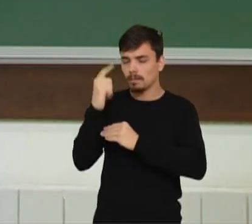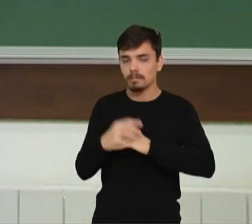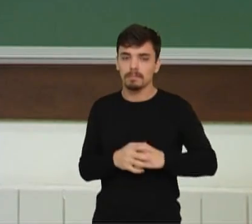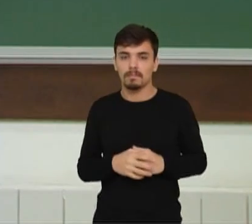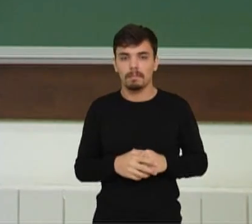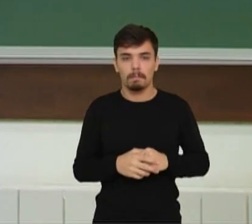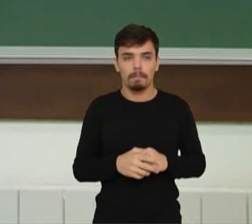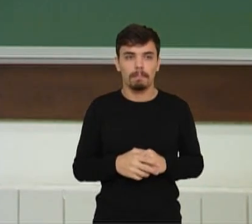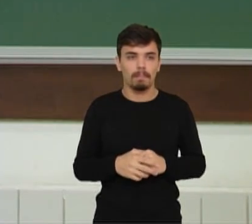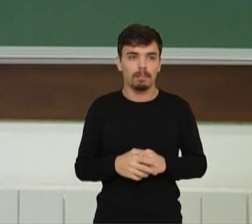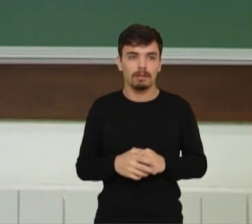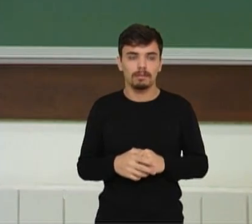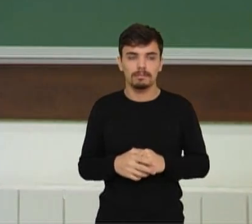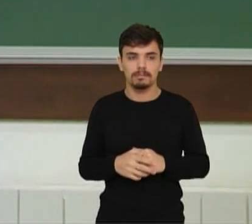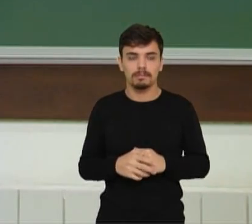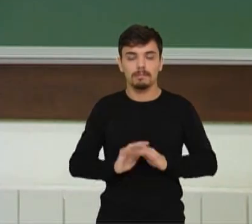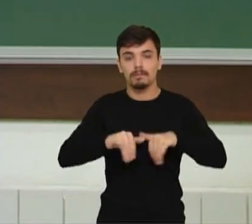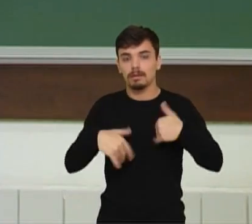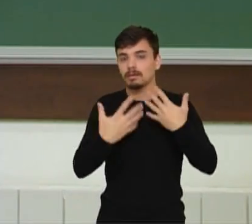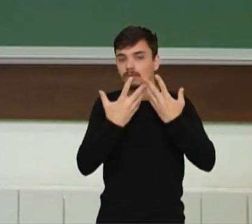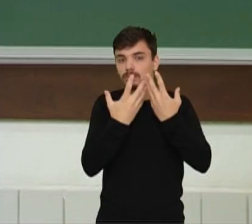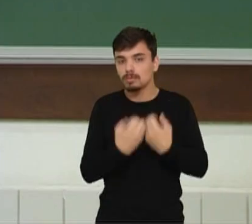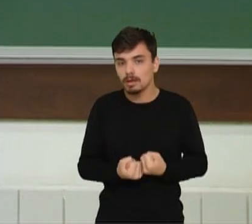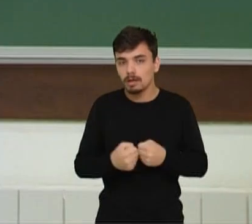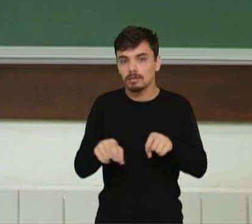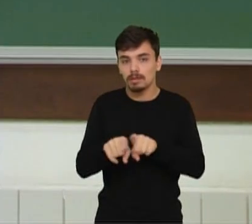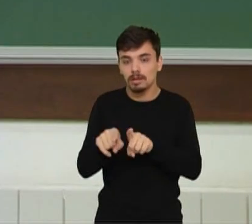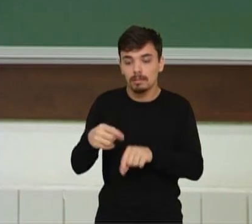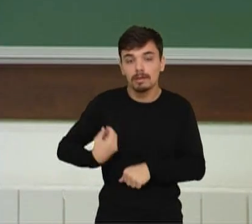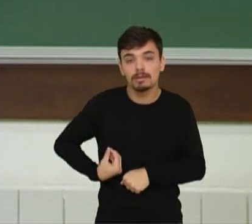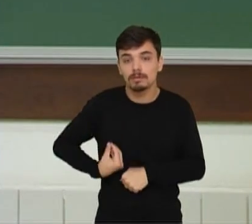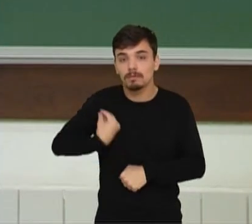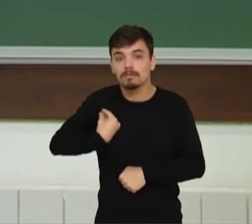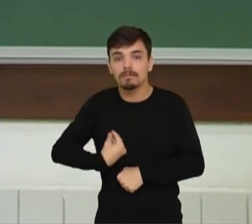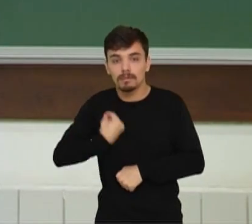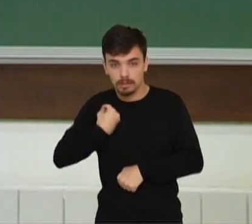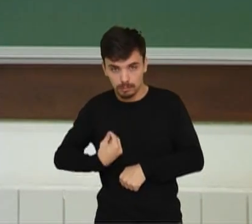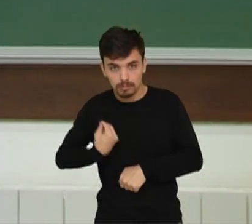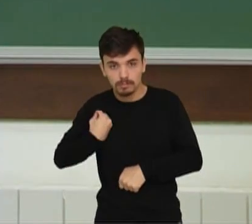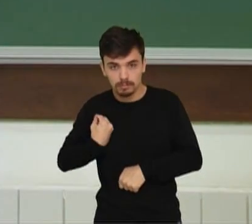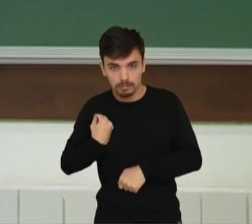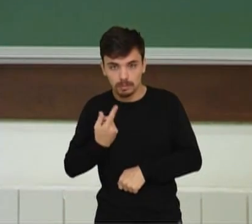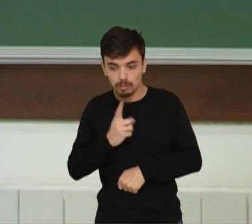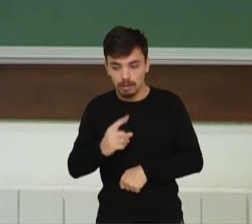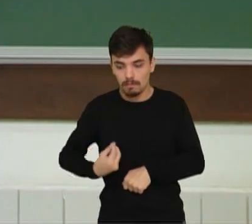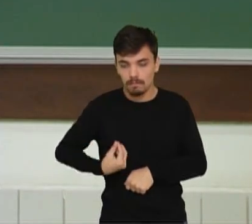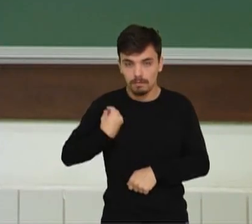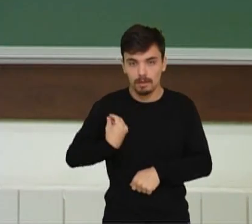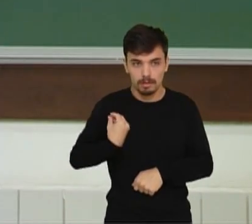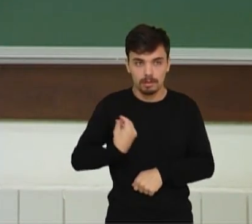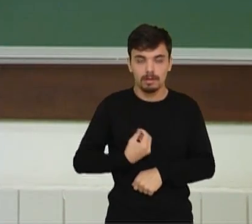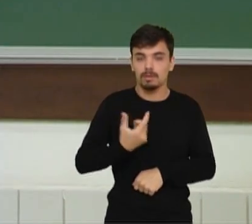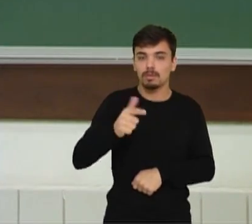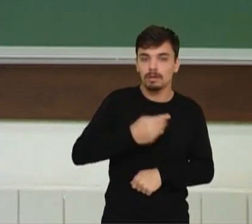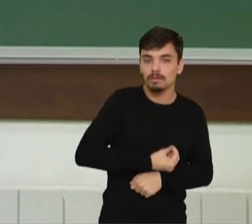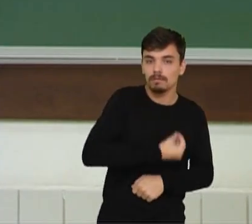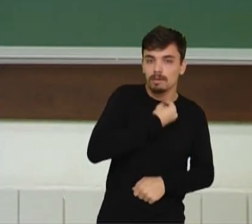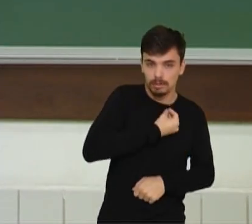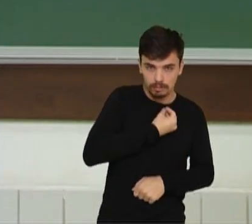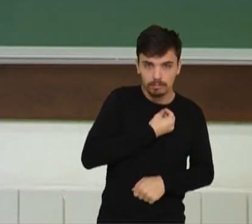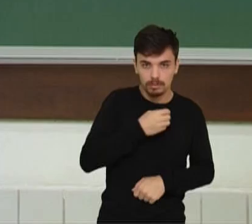coisa. Quando eu considero, além dos seres vivos, as coisas que não são vivas daquela região, daquele ambiente, por exemplo